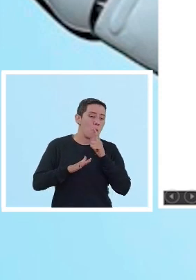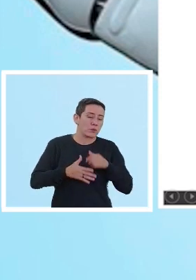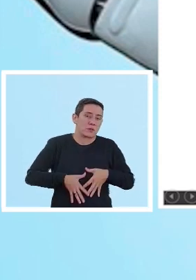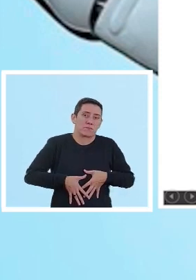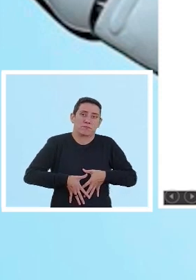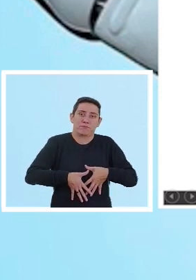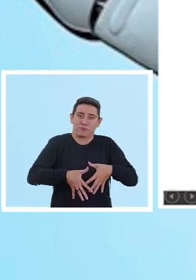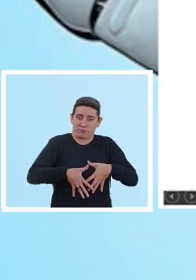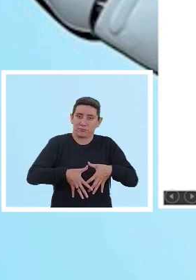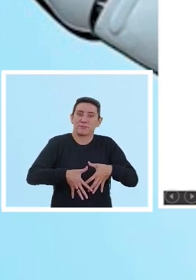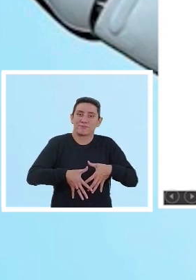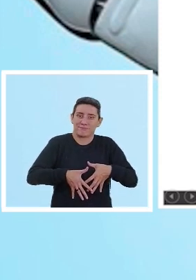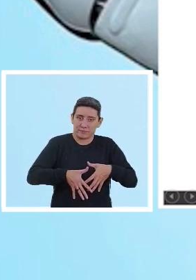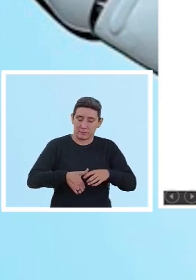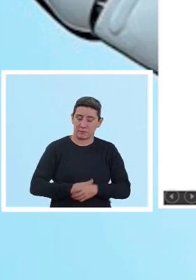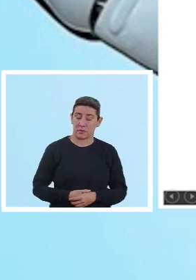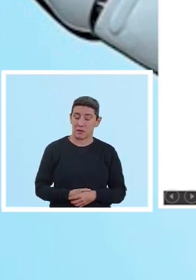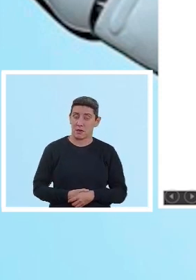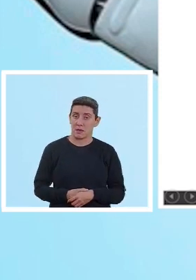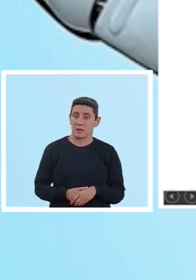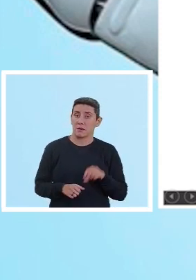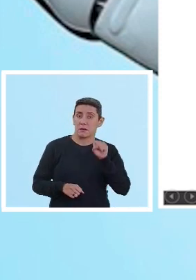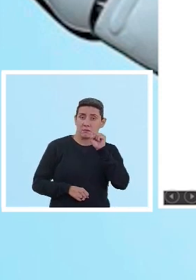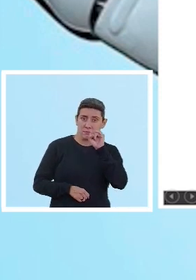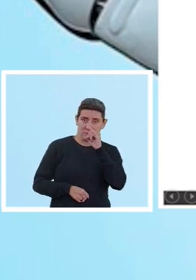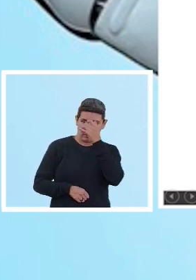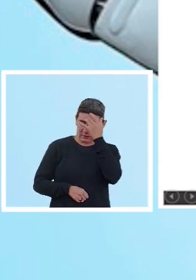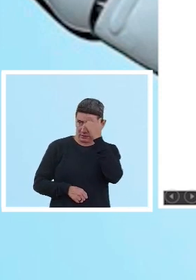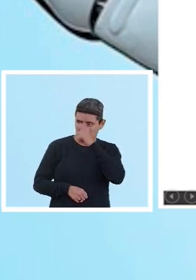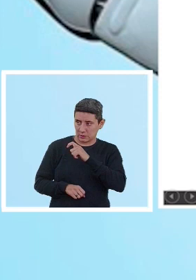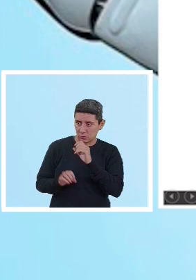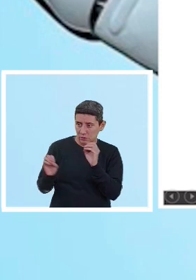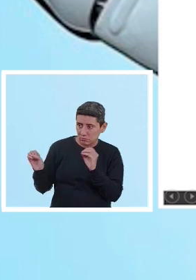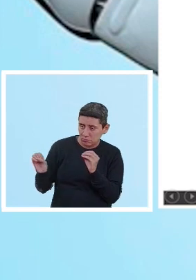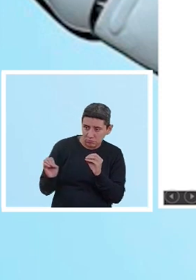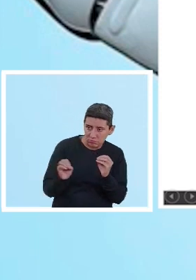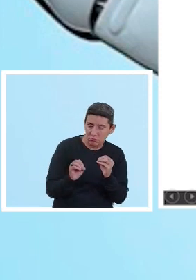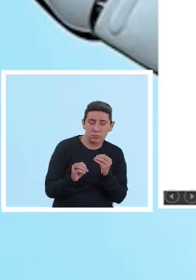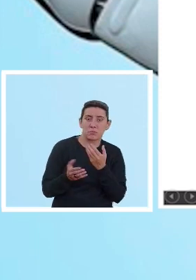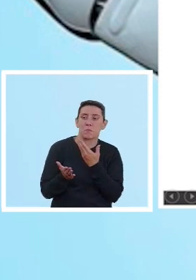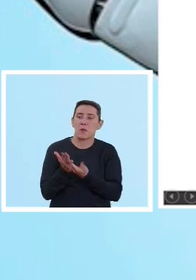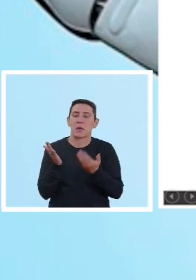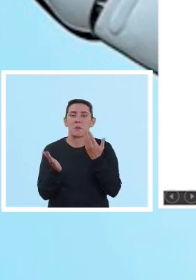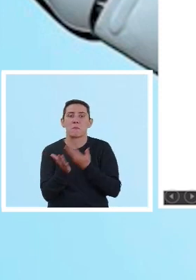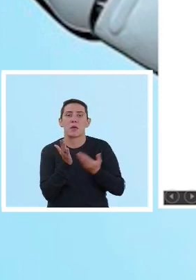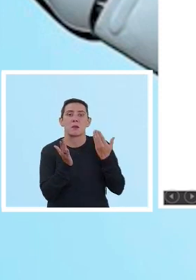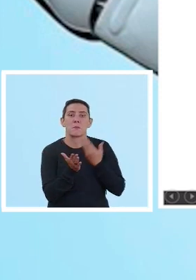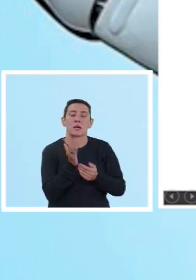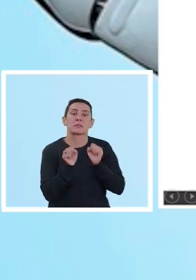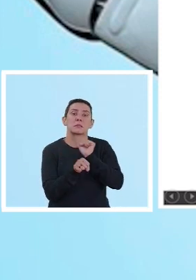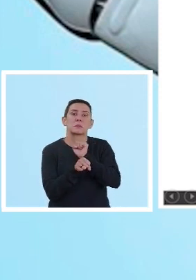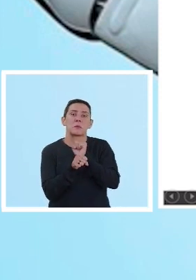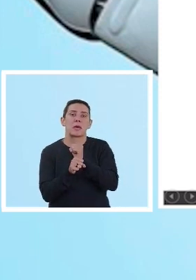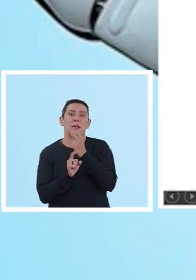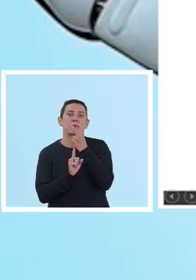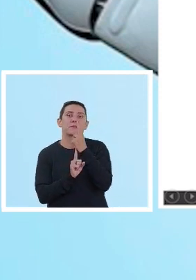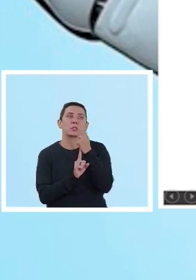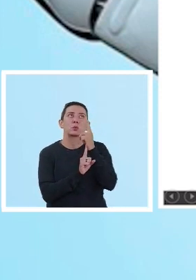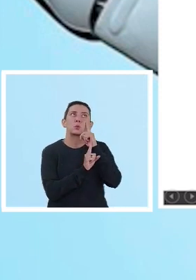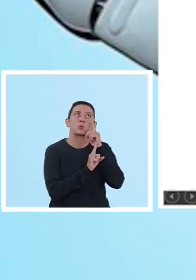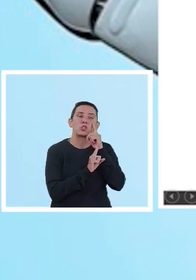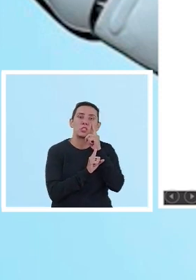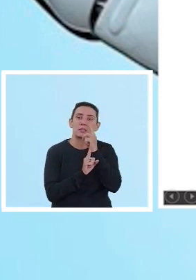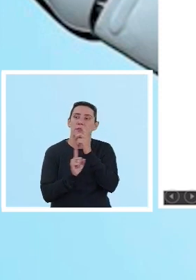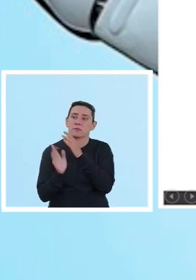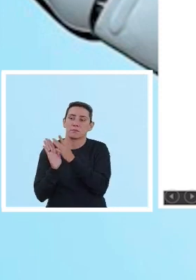se ele não faz isso né o novo comportamento vai acontecer só dali 21 dias né E se você